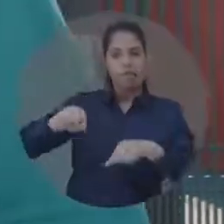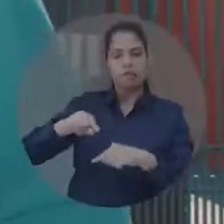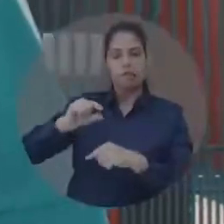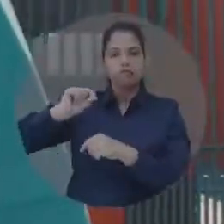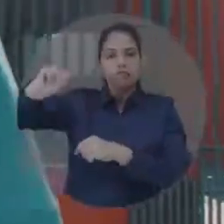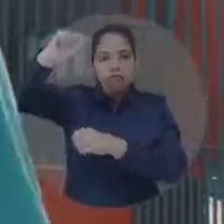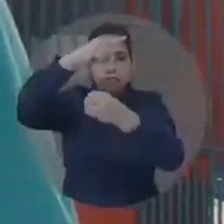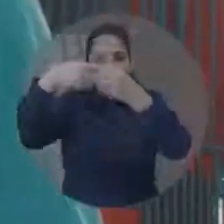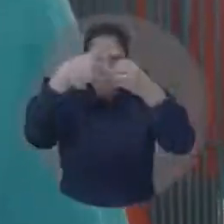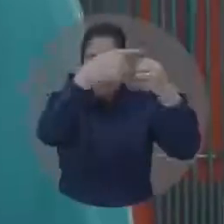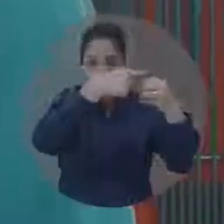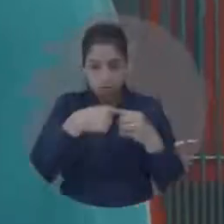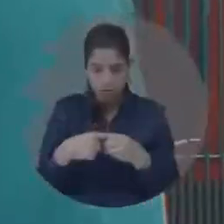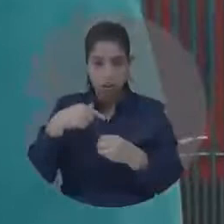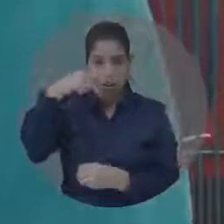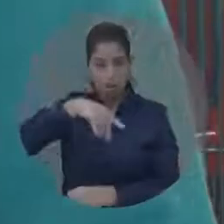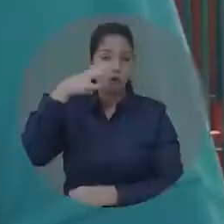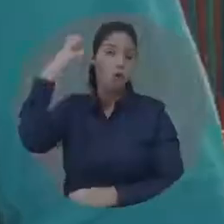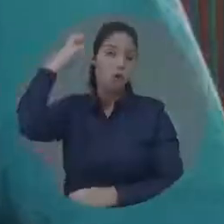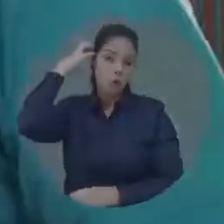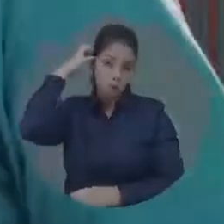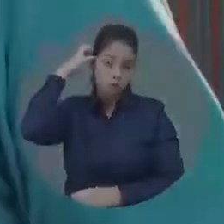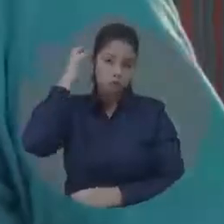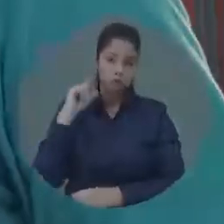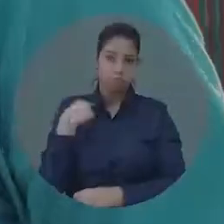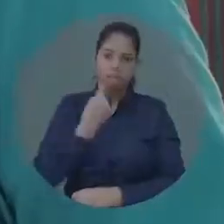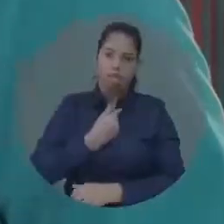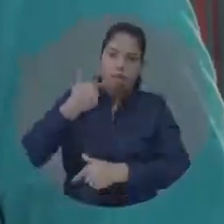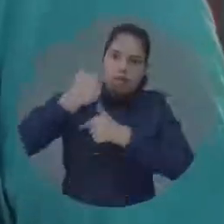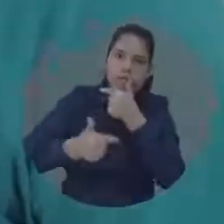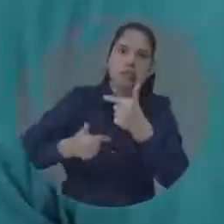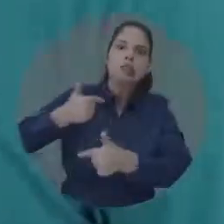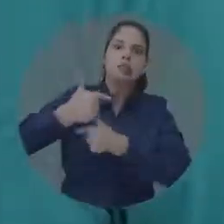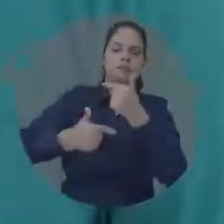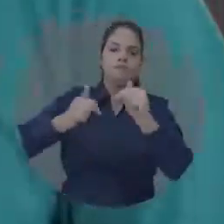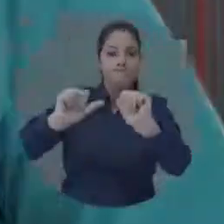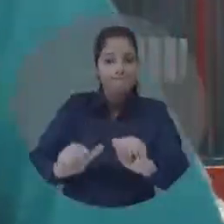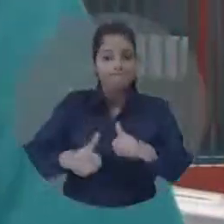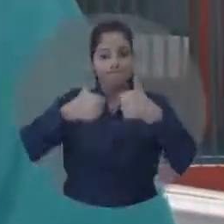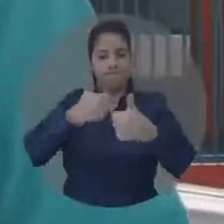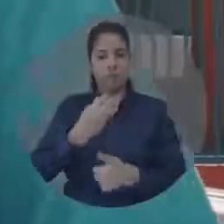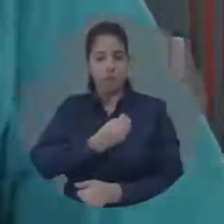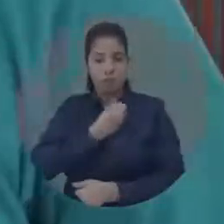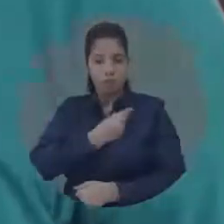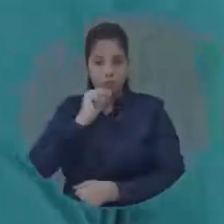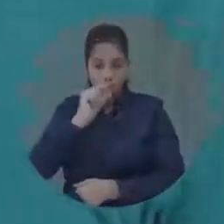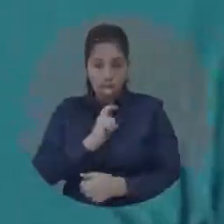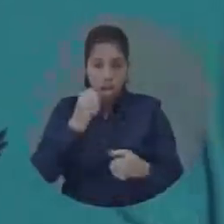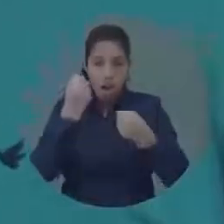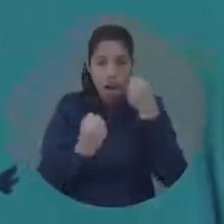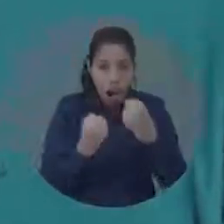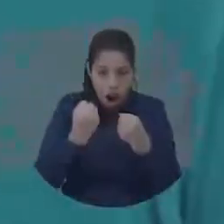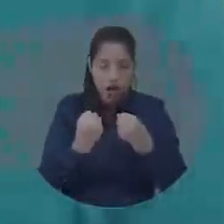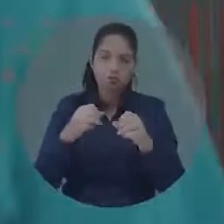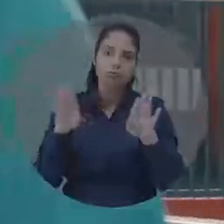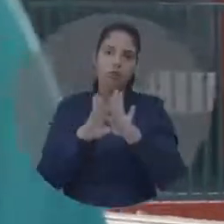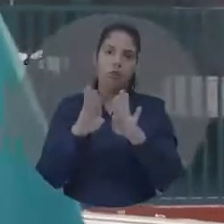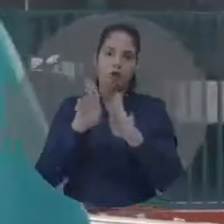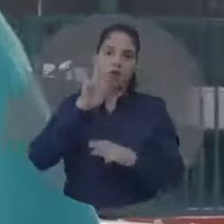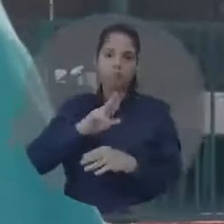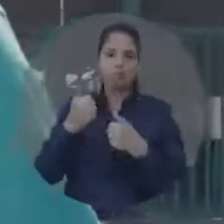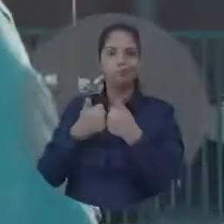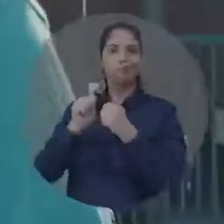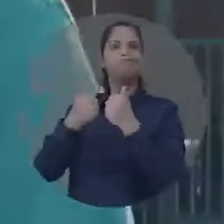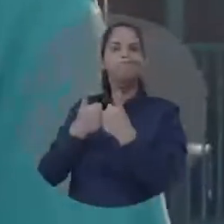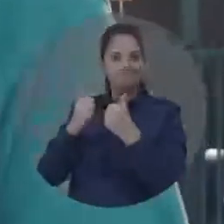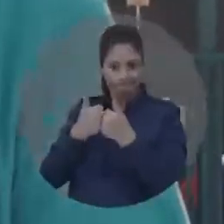grande desafio de todas as capitais. Aqui em Cuiabá, a gente tem trabalhado muito para melhorar a vida de quem anda de carro e